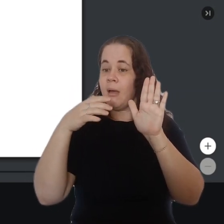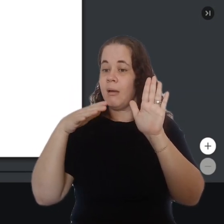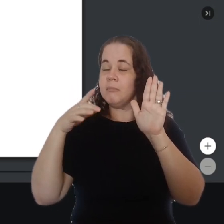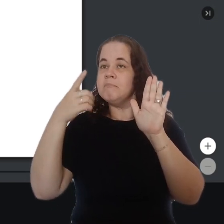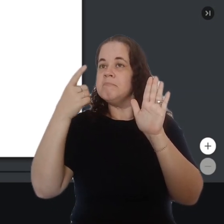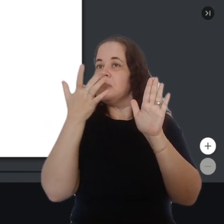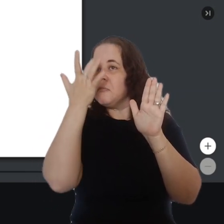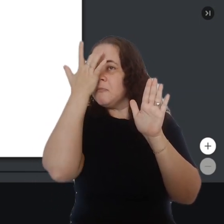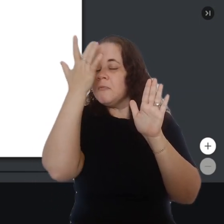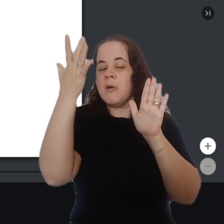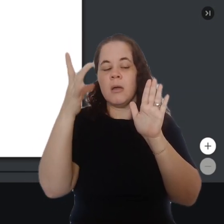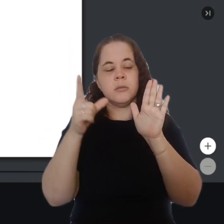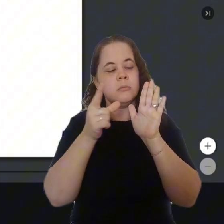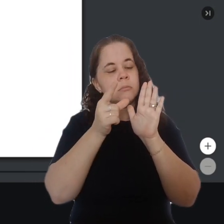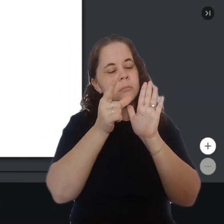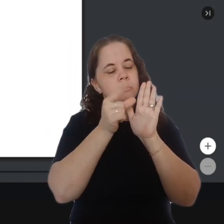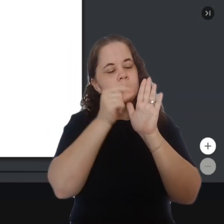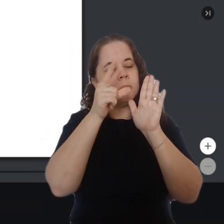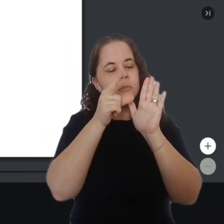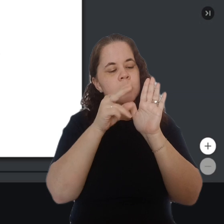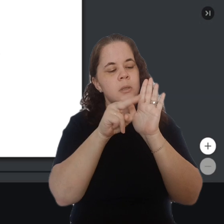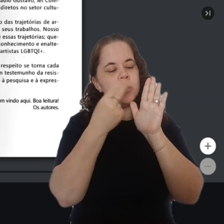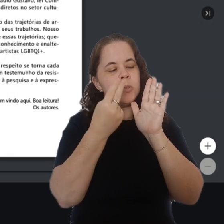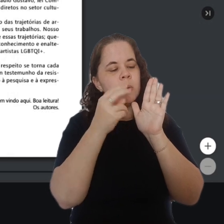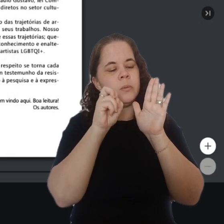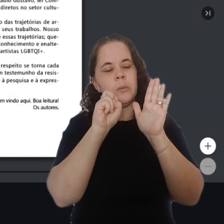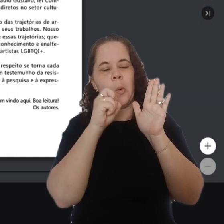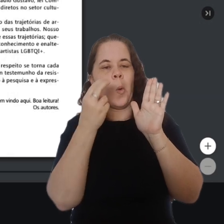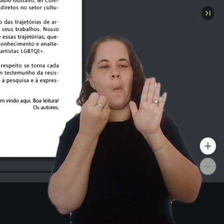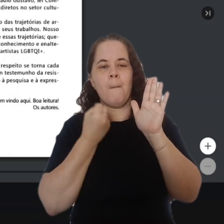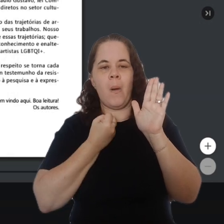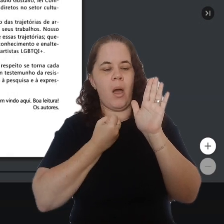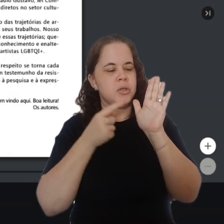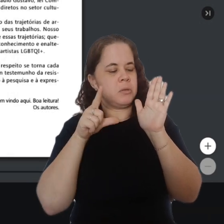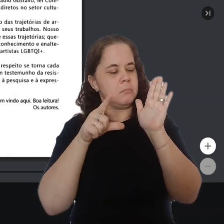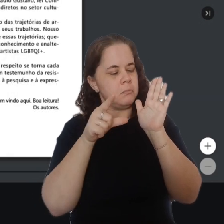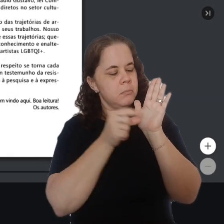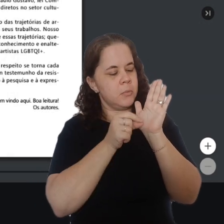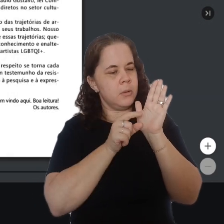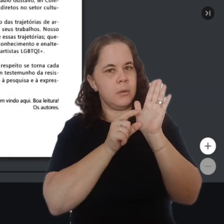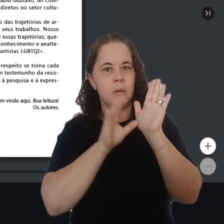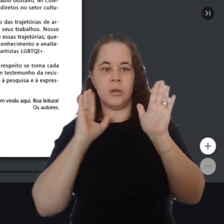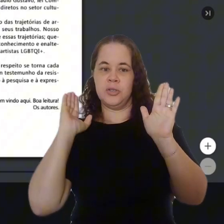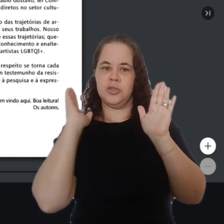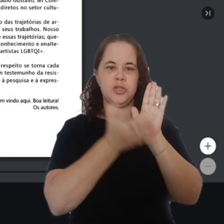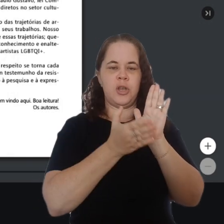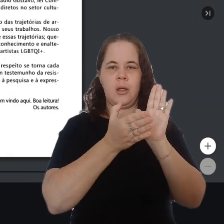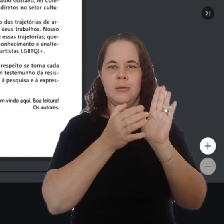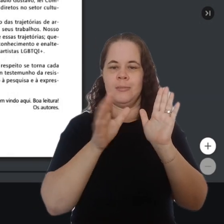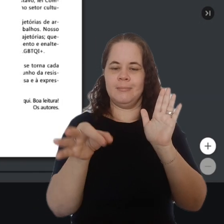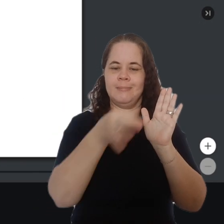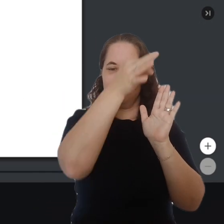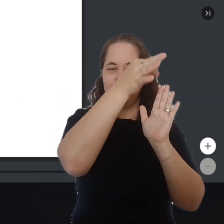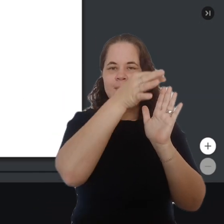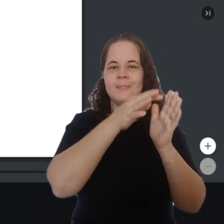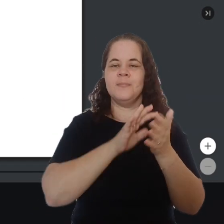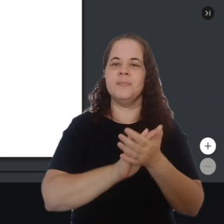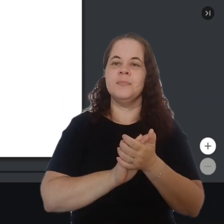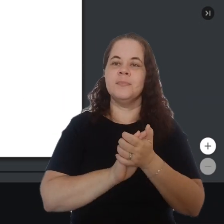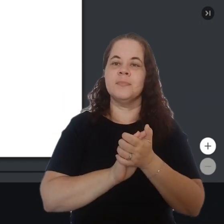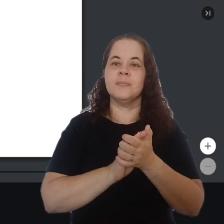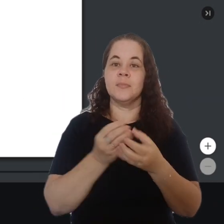consegue clicar, né, no autor ou no ponto específico do livro e ele te leva até lá para poder ter